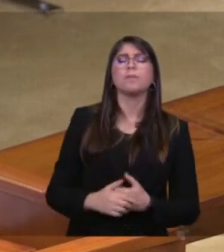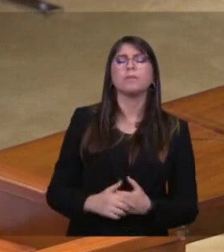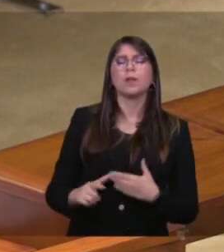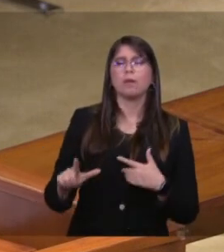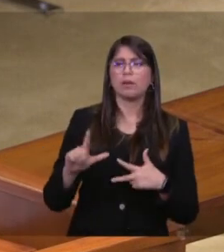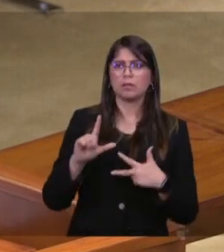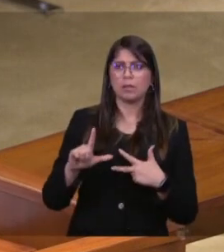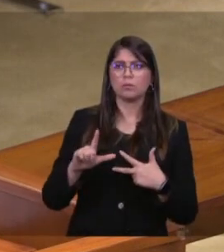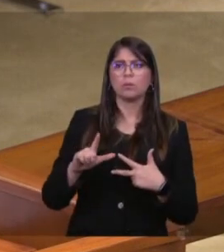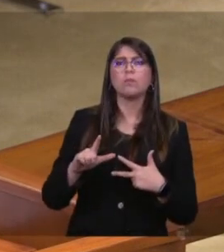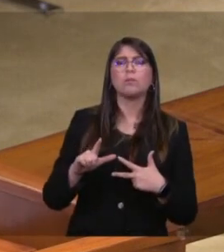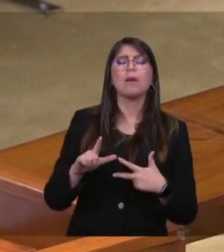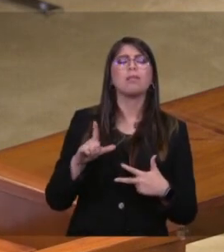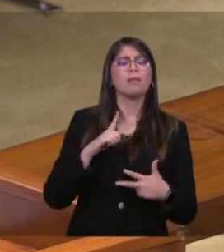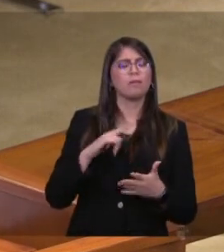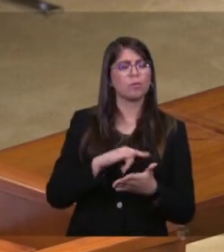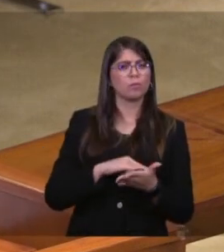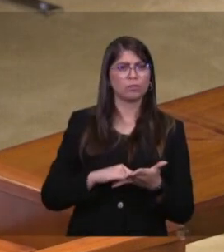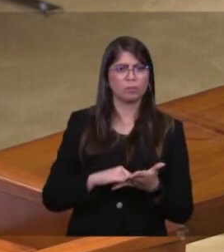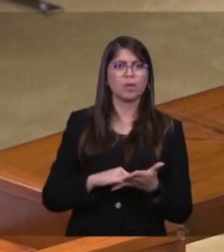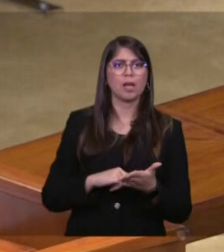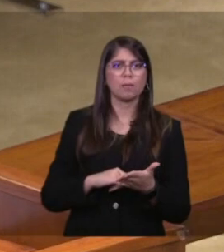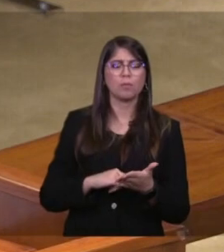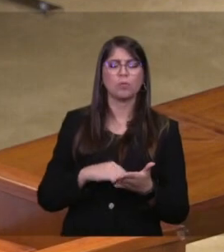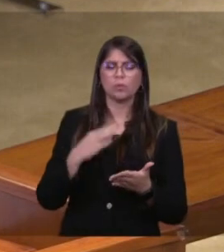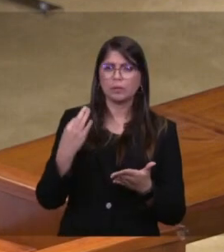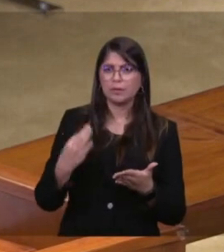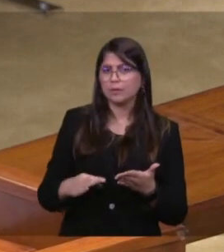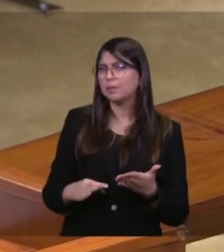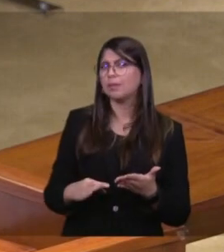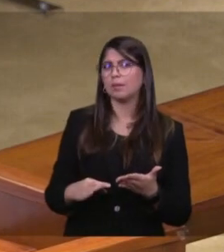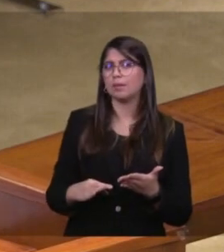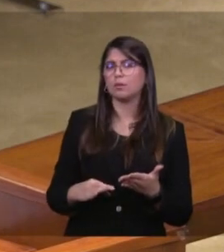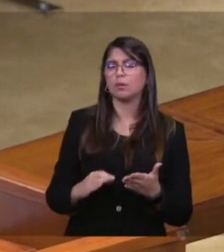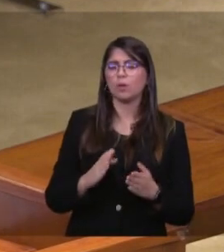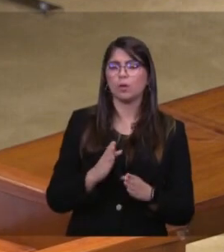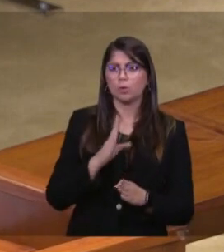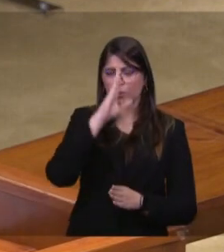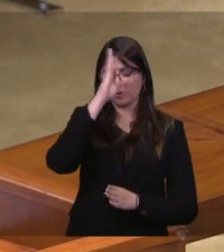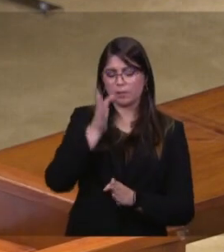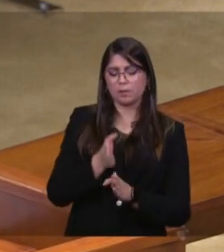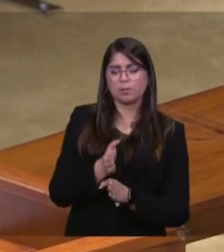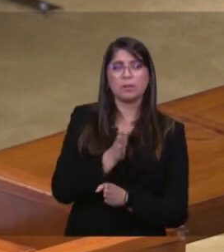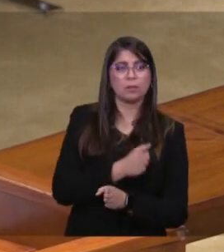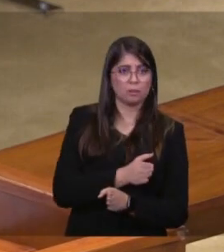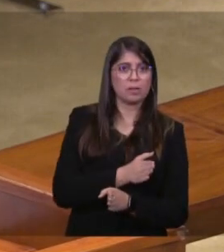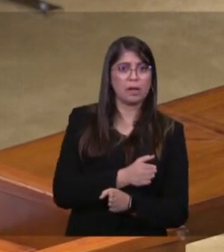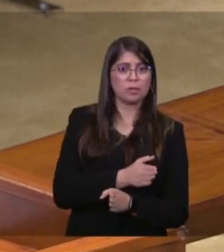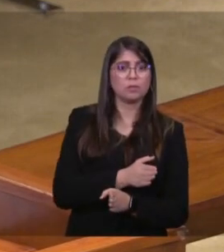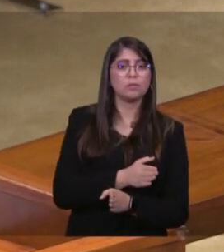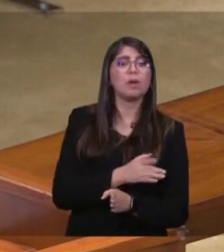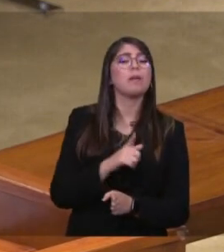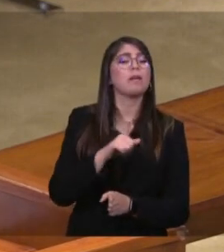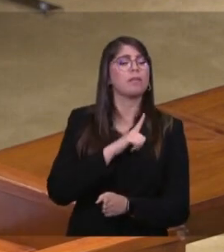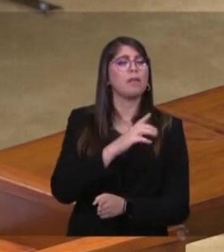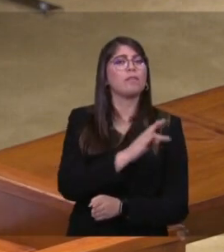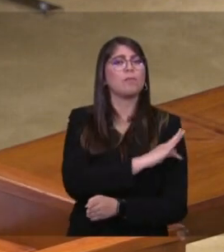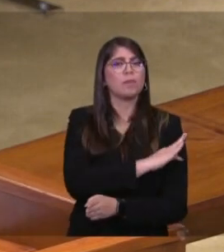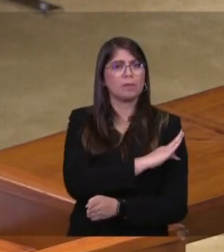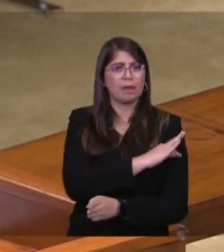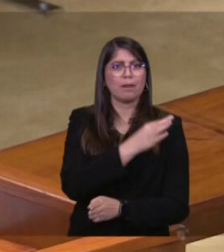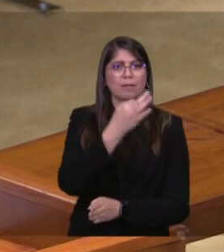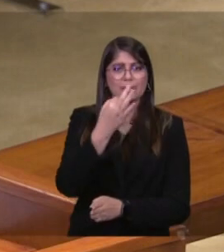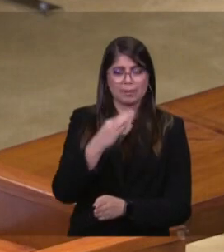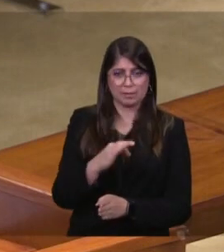termo de vigência que foi emprestando aquilo que dispõe o princípio da anterioridade, que, por sua vez, faz, por técnica de remissão,